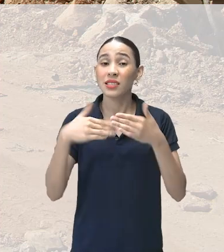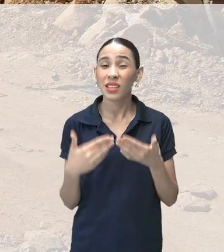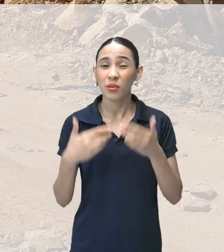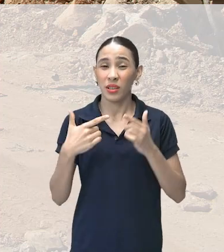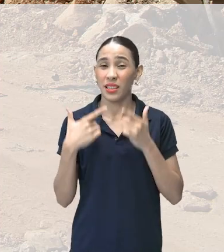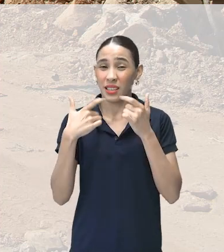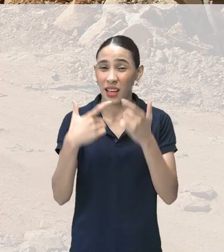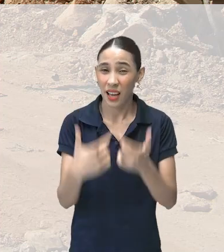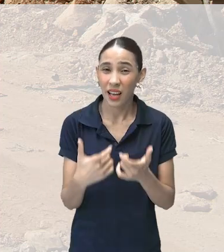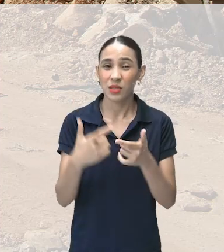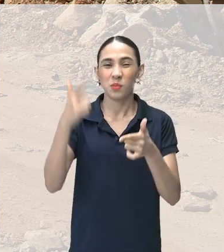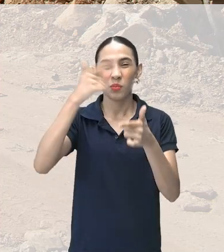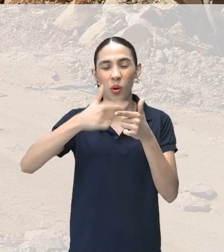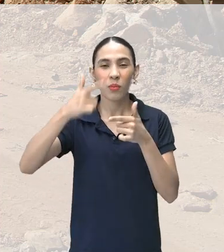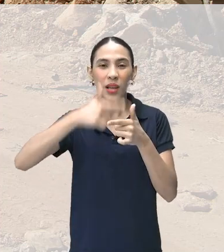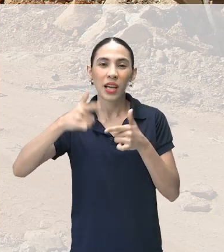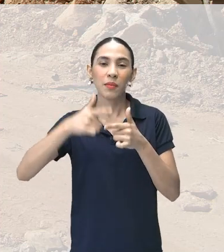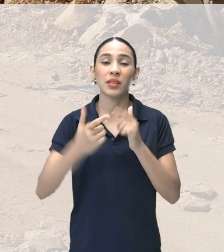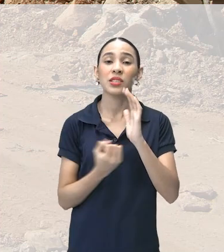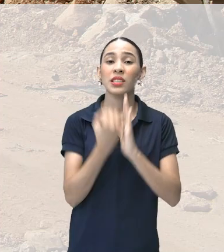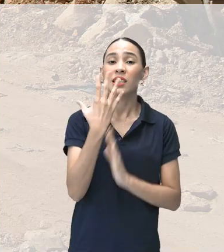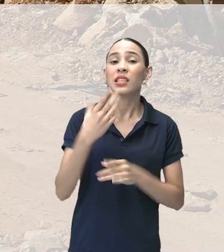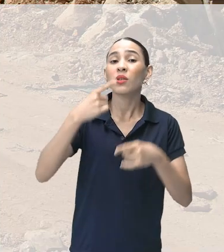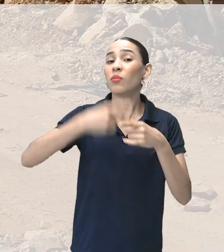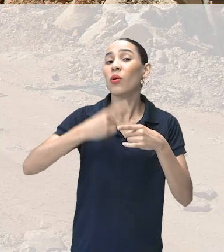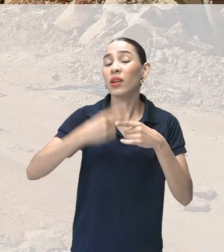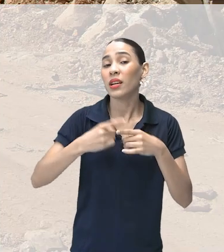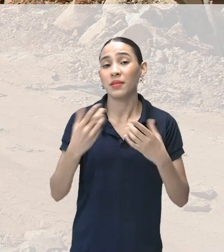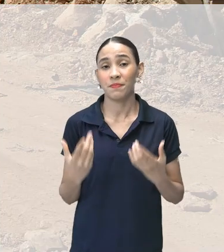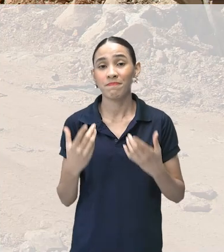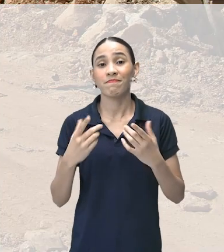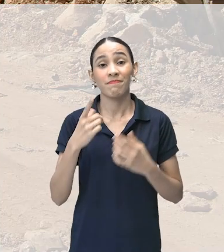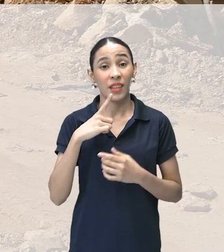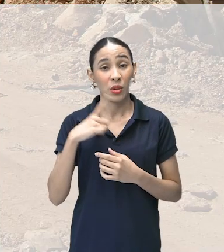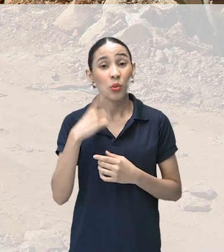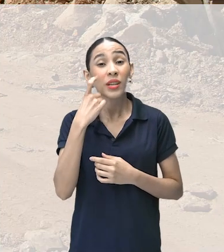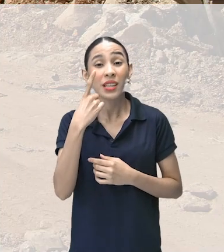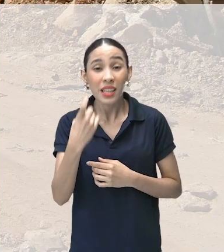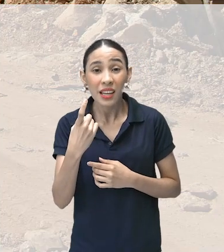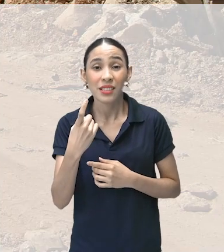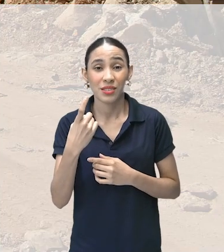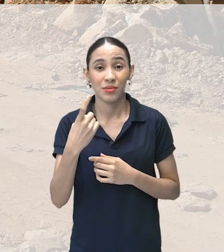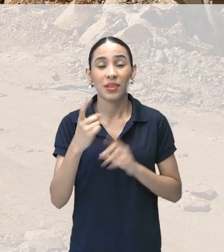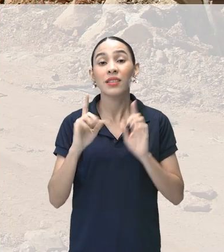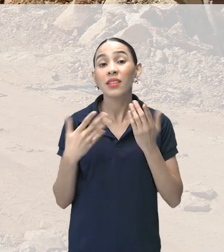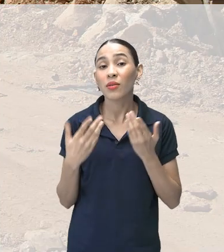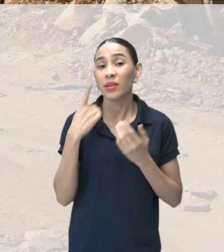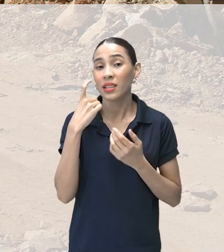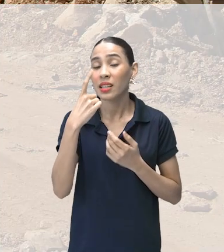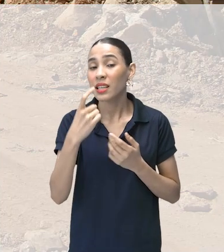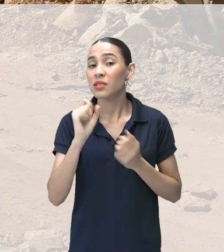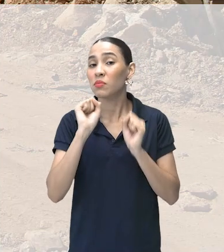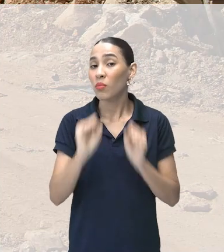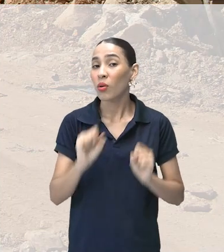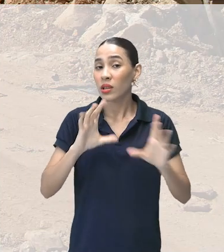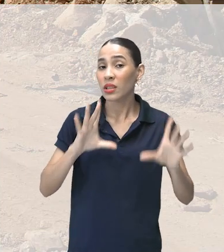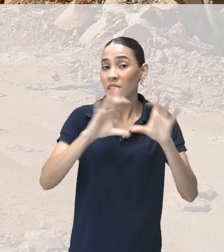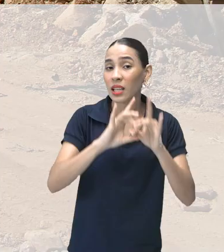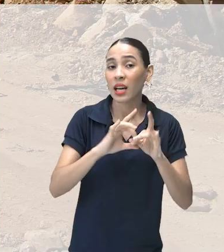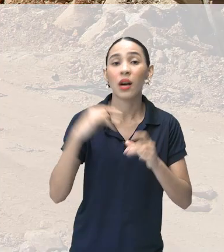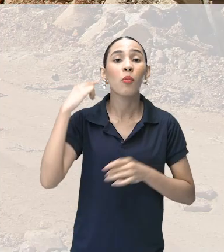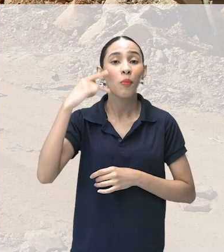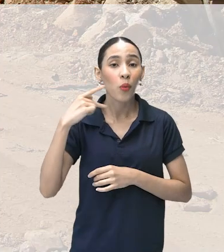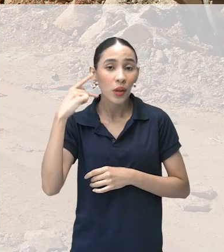conflitos, gente, essas guerras, elas surgem, infelizmente, por conta, né, de interesses. E esses interesses, eles podem estar vinculados ao